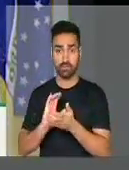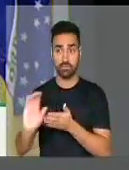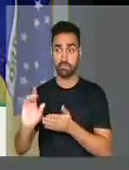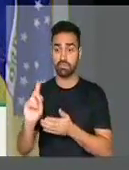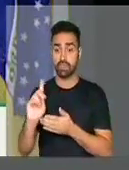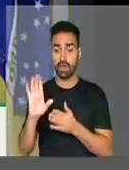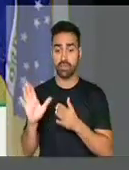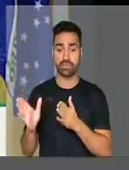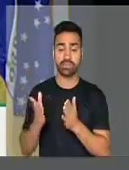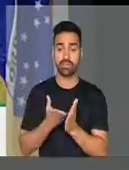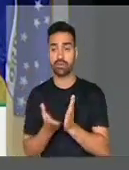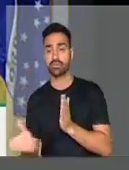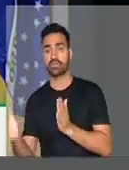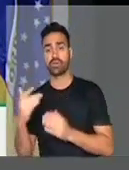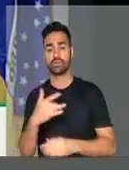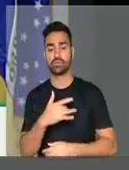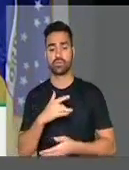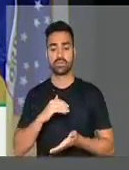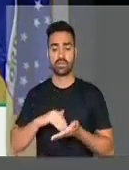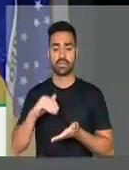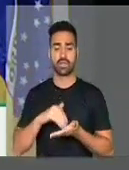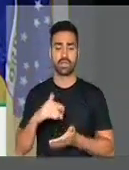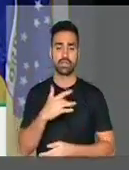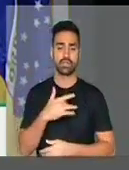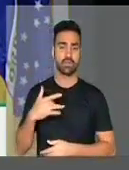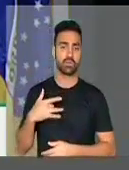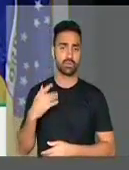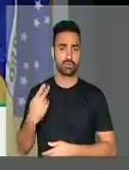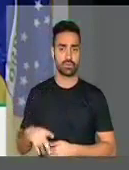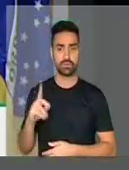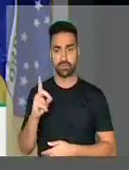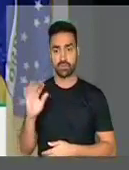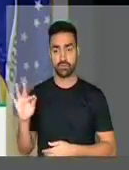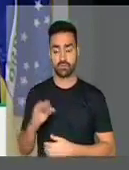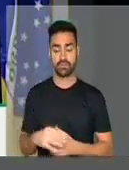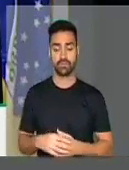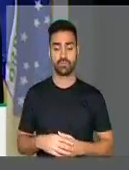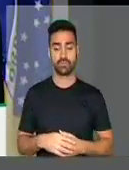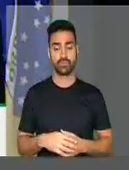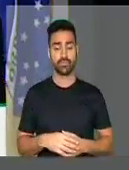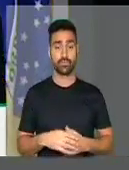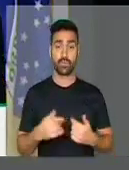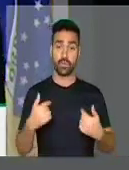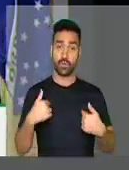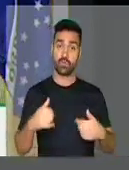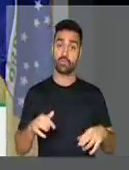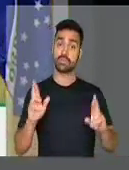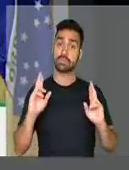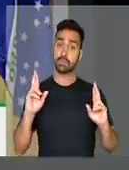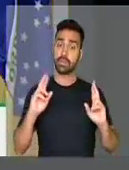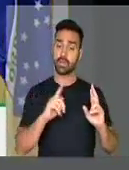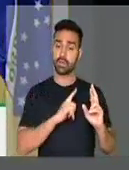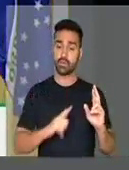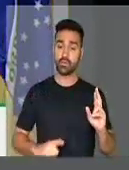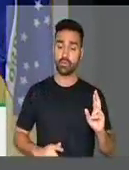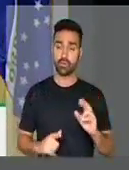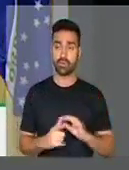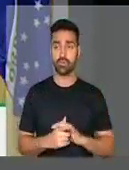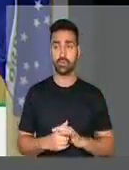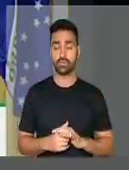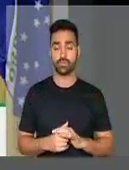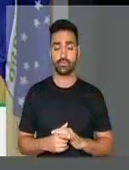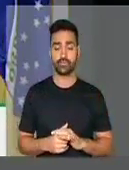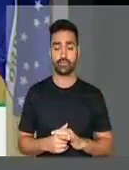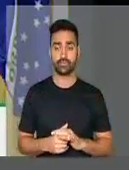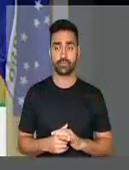pela Secretaria de Saúde do Distrito Federal. Espero que o governador, concluo, presidente, eu